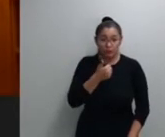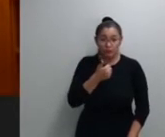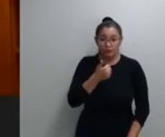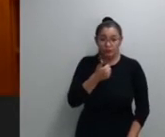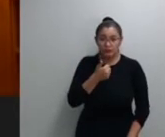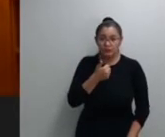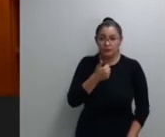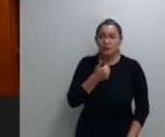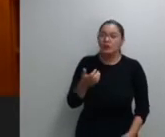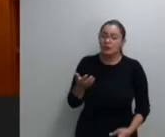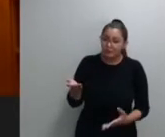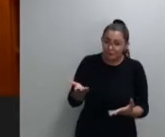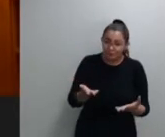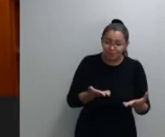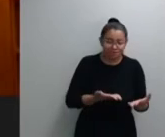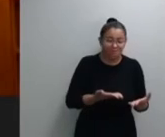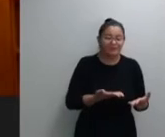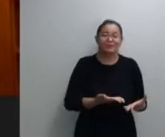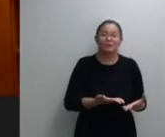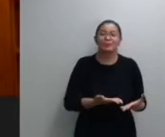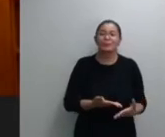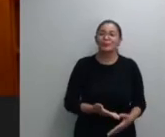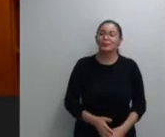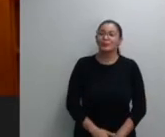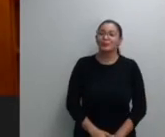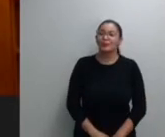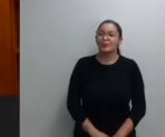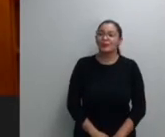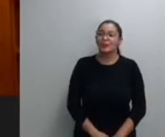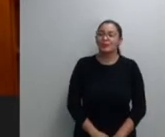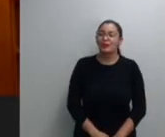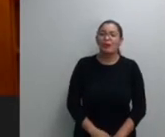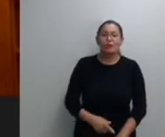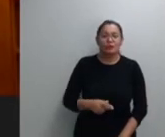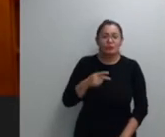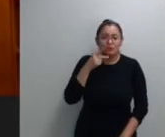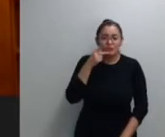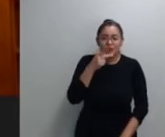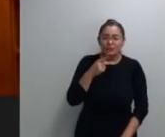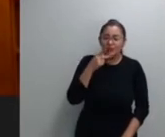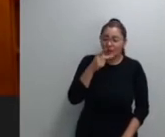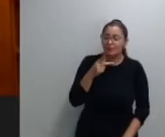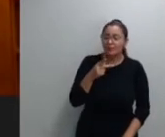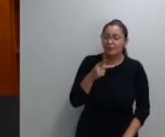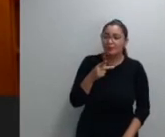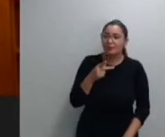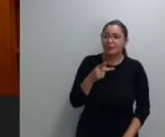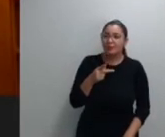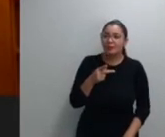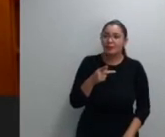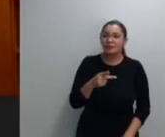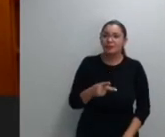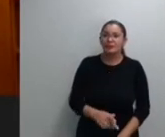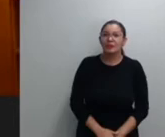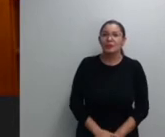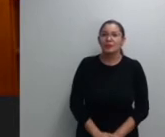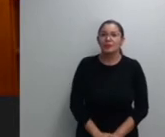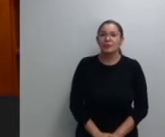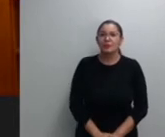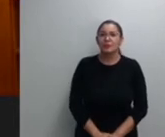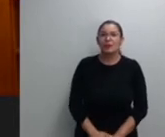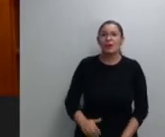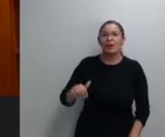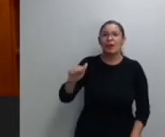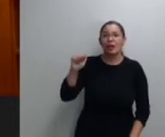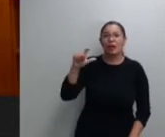-vindo aqui à nossa sessão. Vossa Excelência falará pela recorrente, que é ALD Automotive, Sociedade